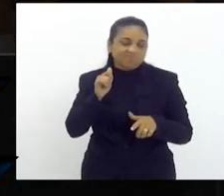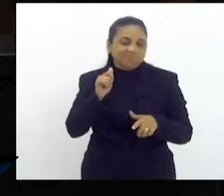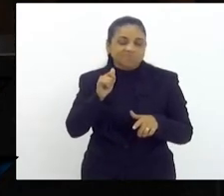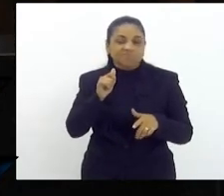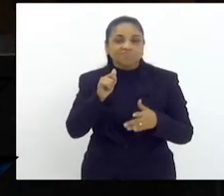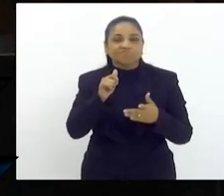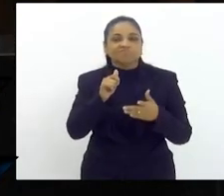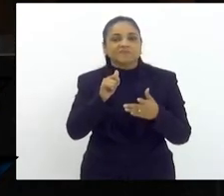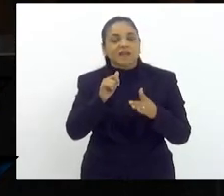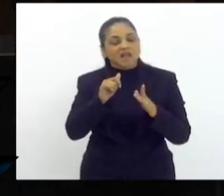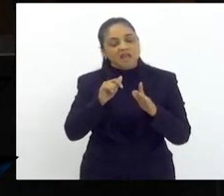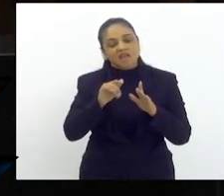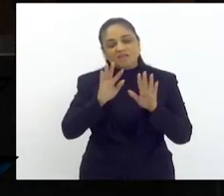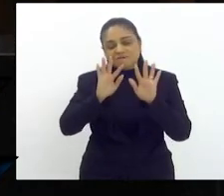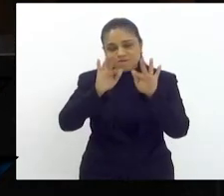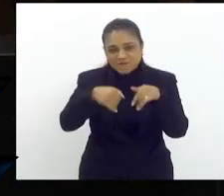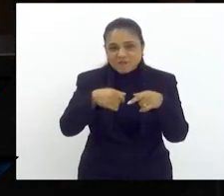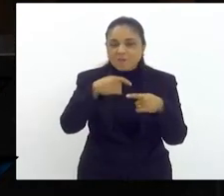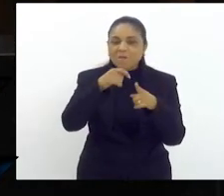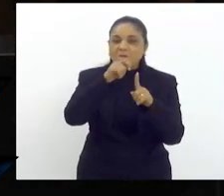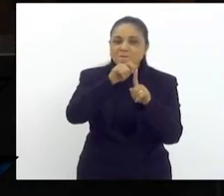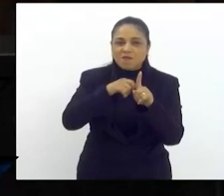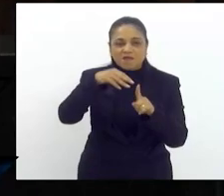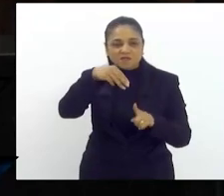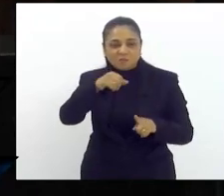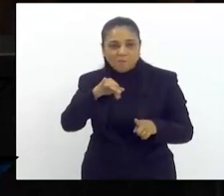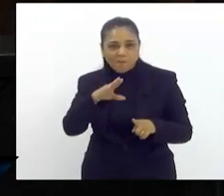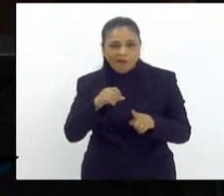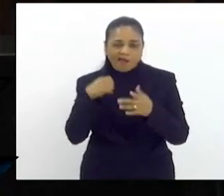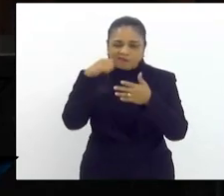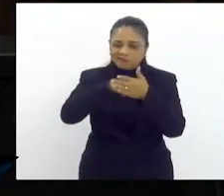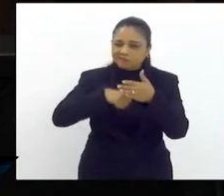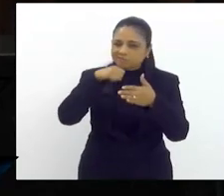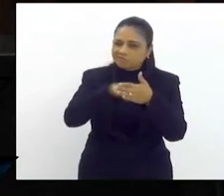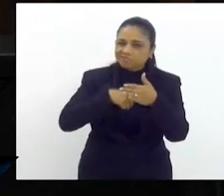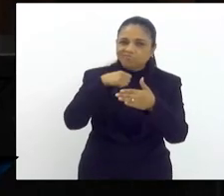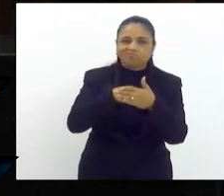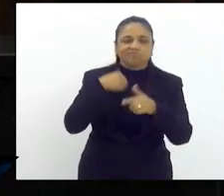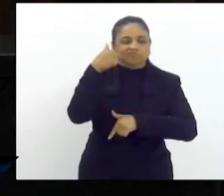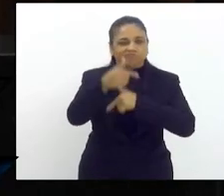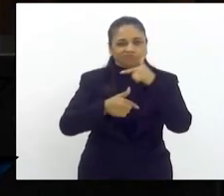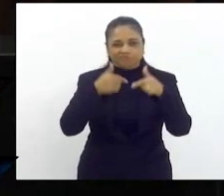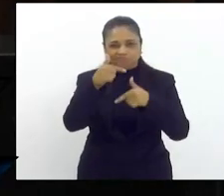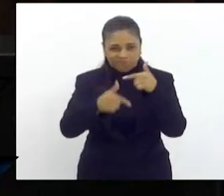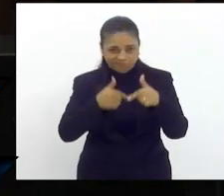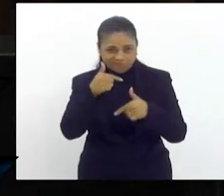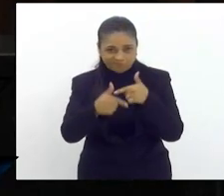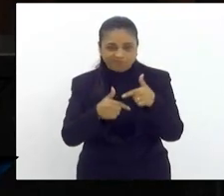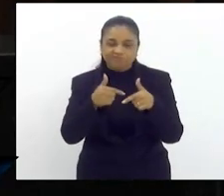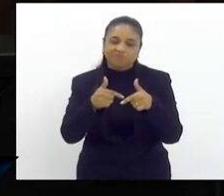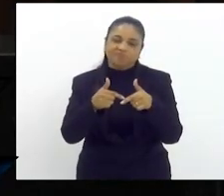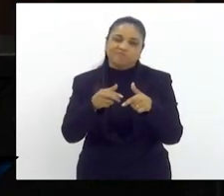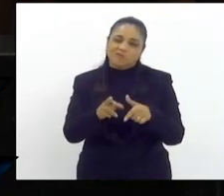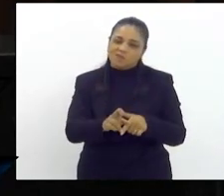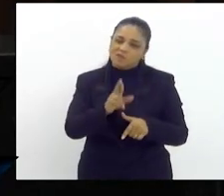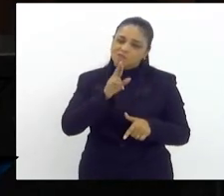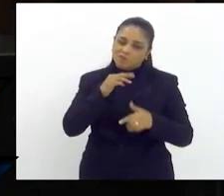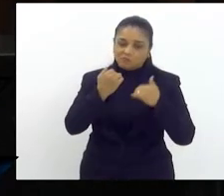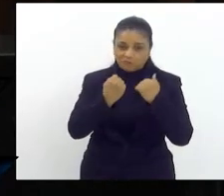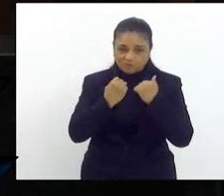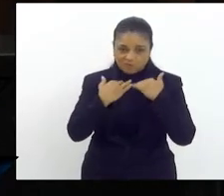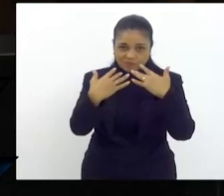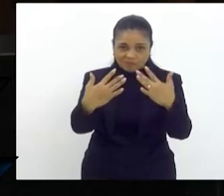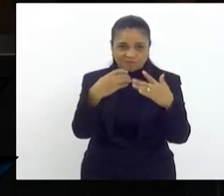finalizando o mês de maio mês de luta dos trabalhadores e das trabalhadoras será fruto de uma audiência pública